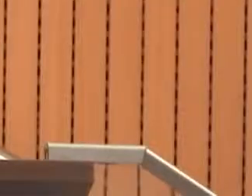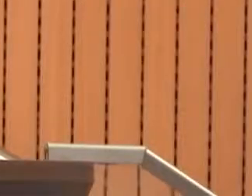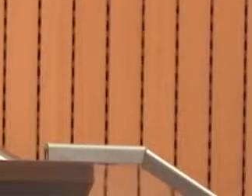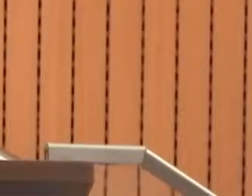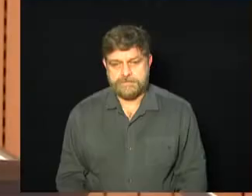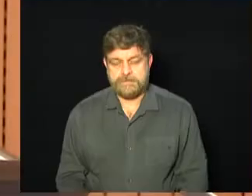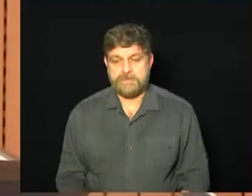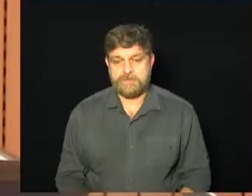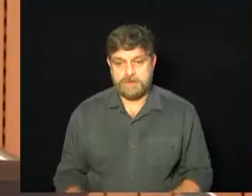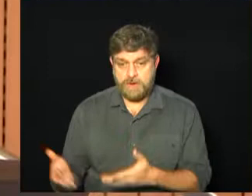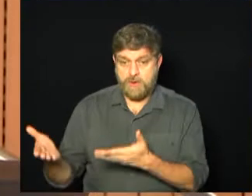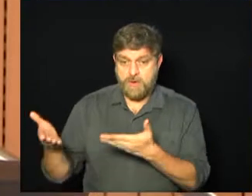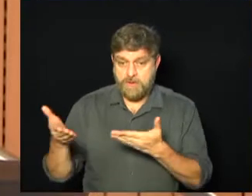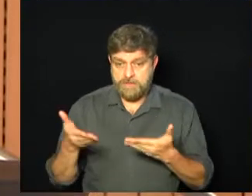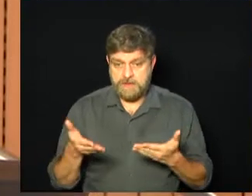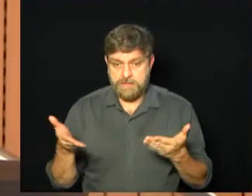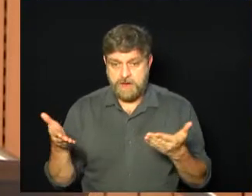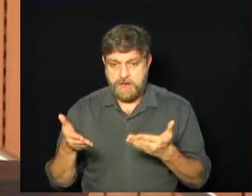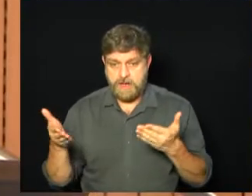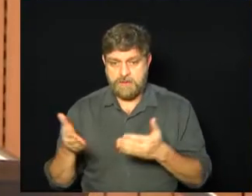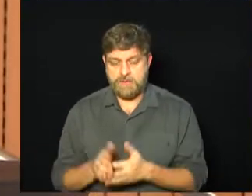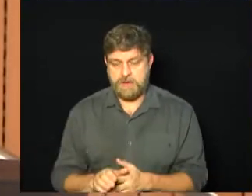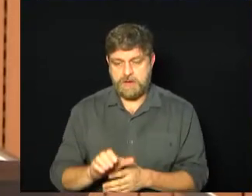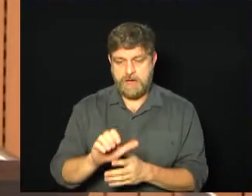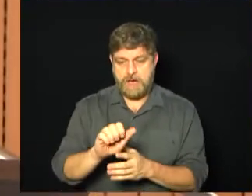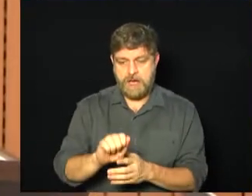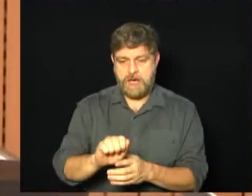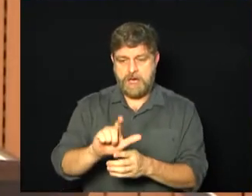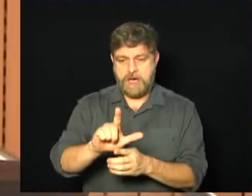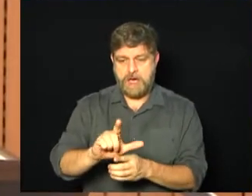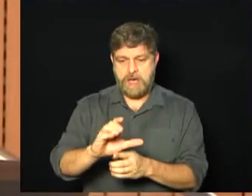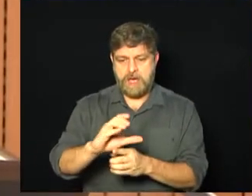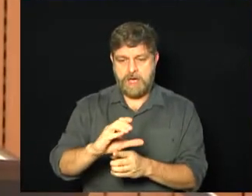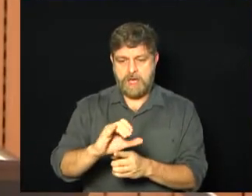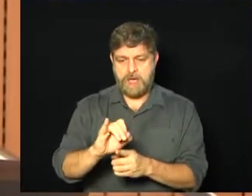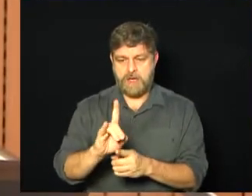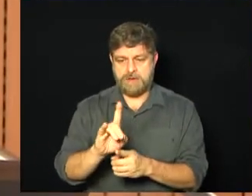Convidamos à tribuna, neste momento, o senhor Alcides Ladislau Acosta.